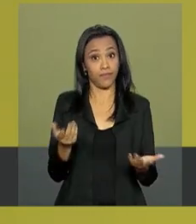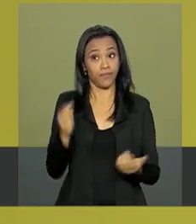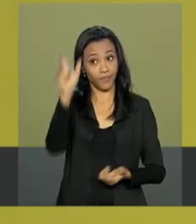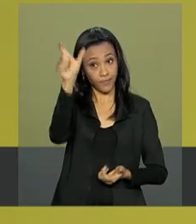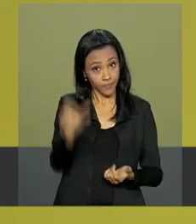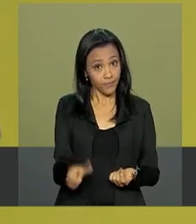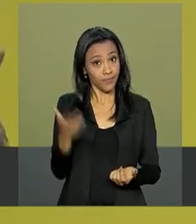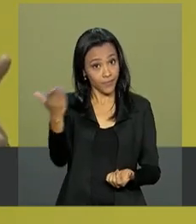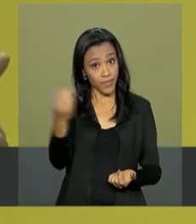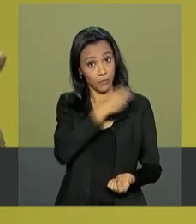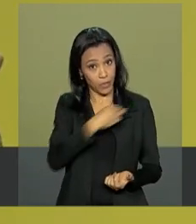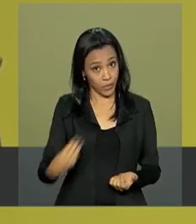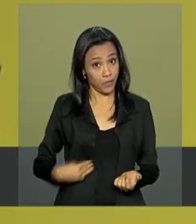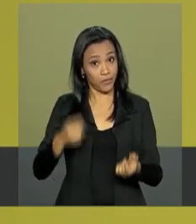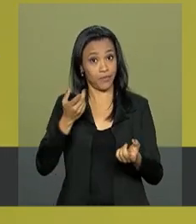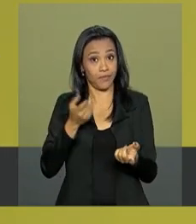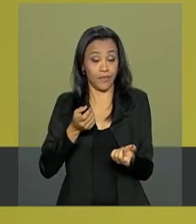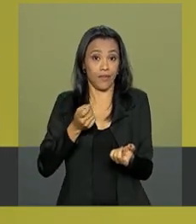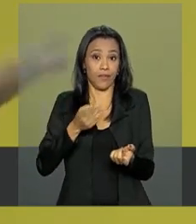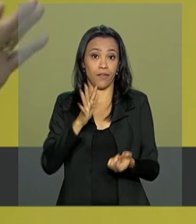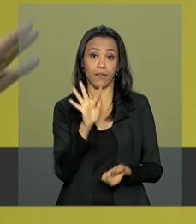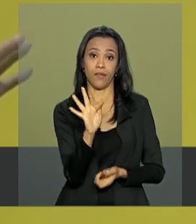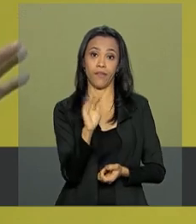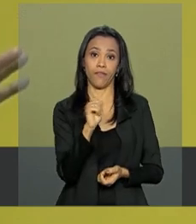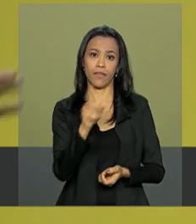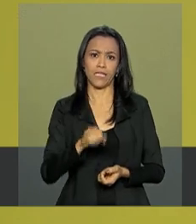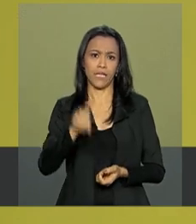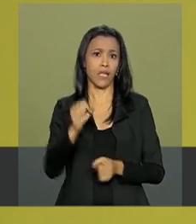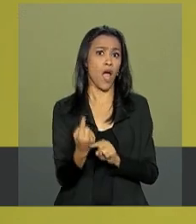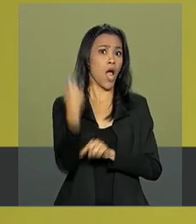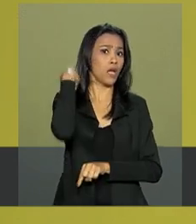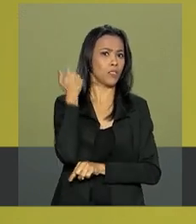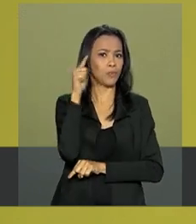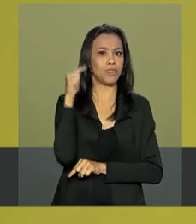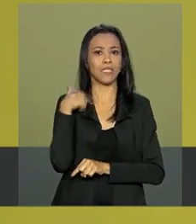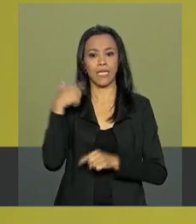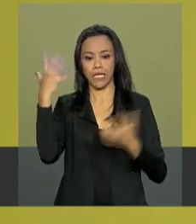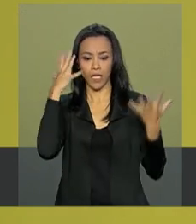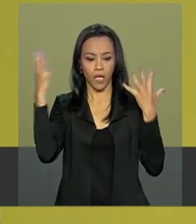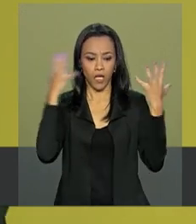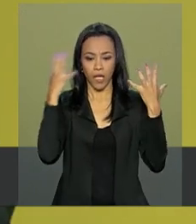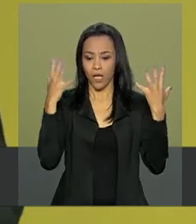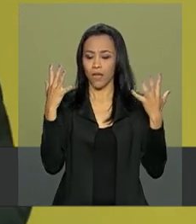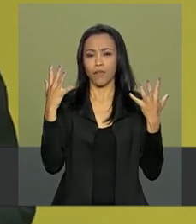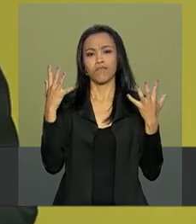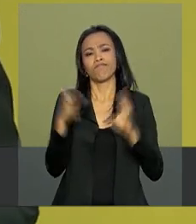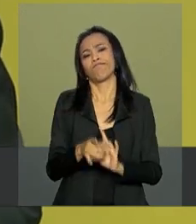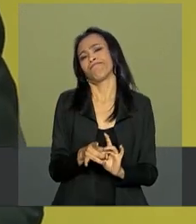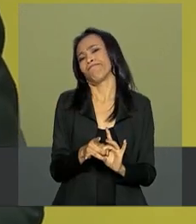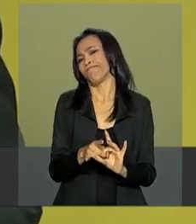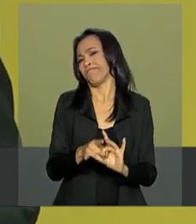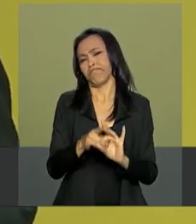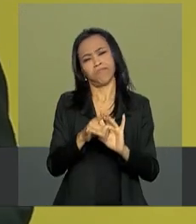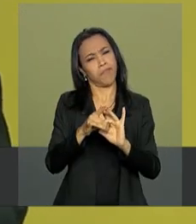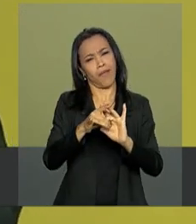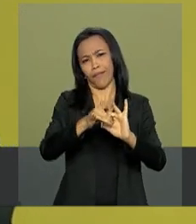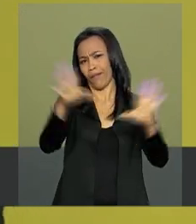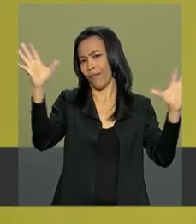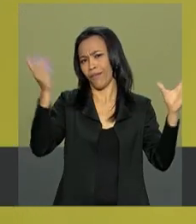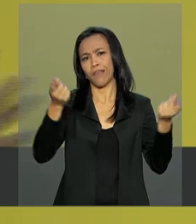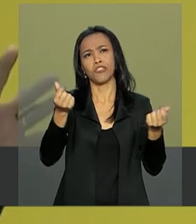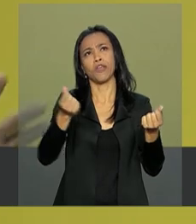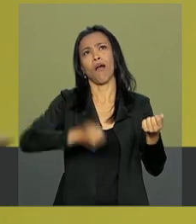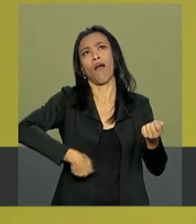Em tempos em que teto não havia, evidentemente o ministro da Fazenda estava muito mais à vontade para gastar aquilo que